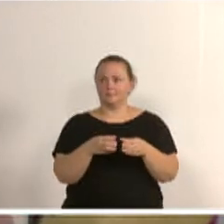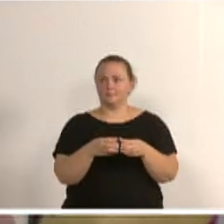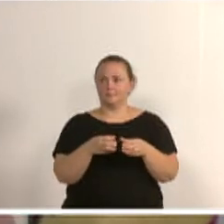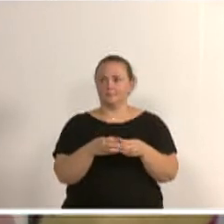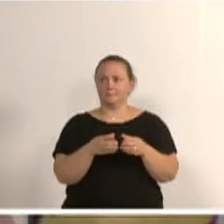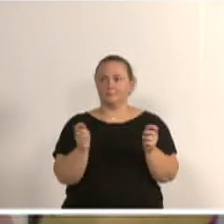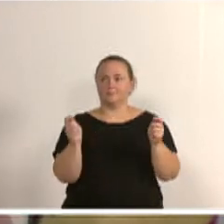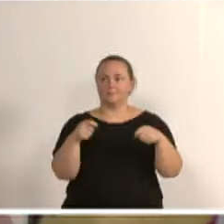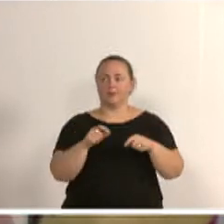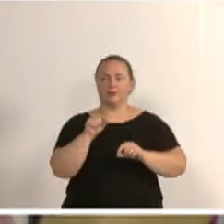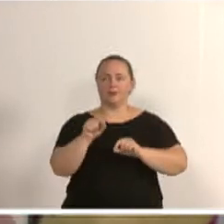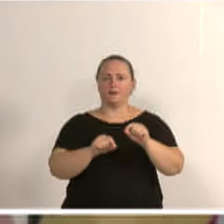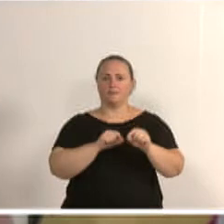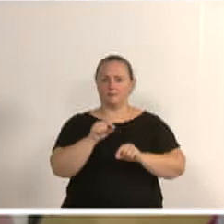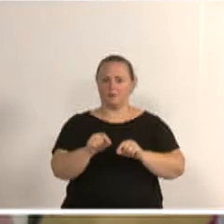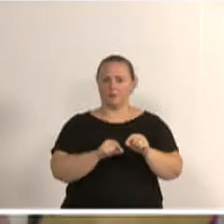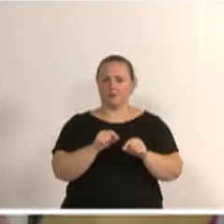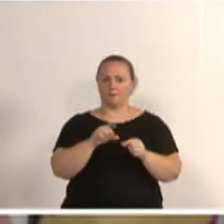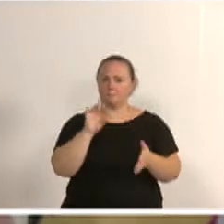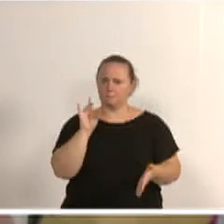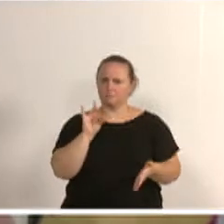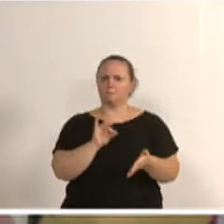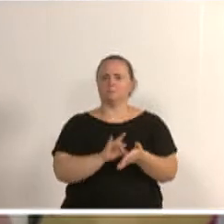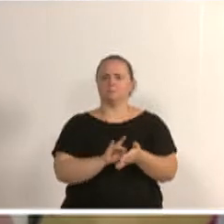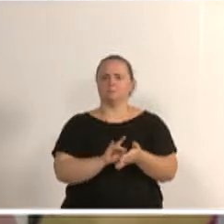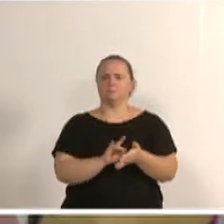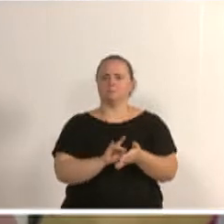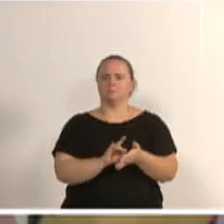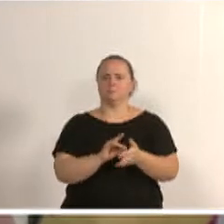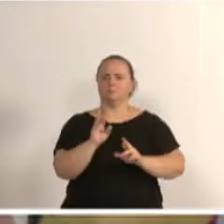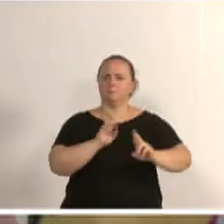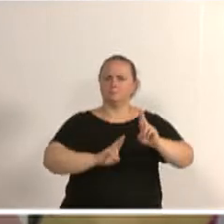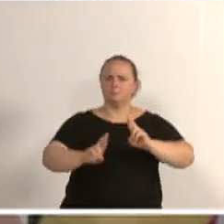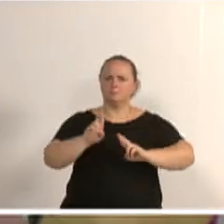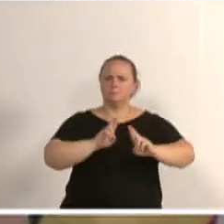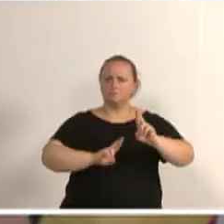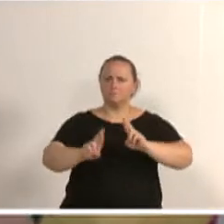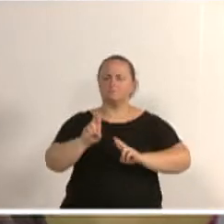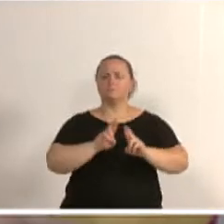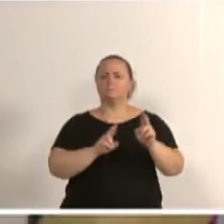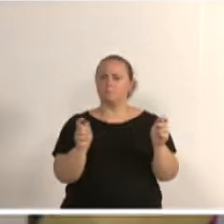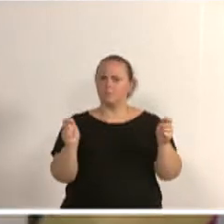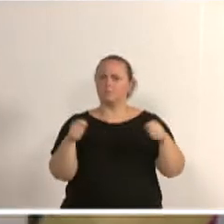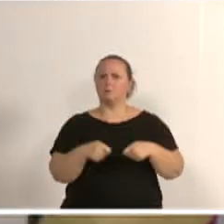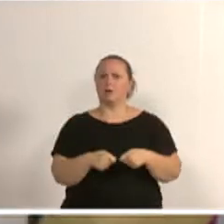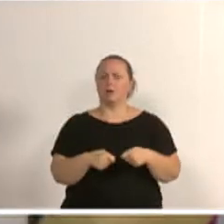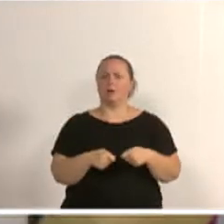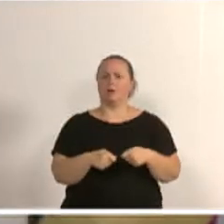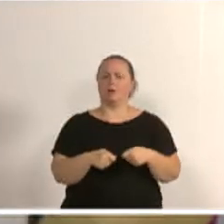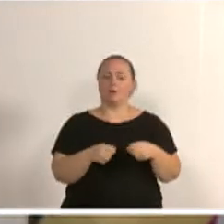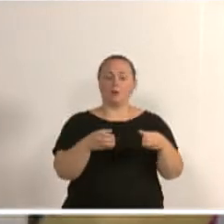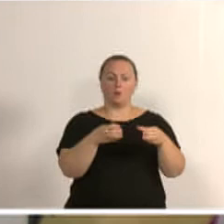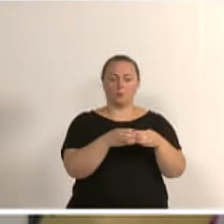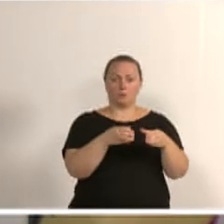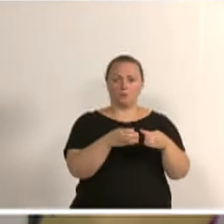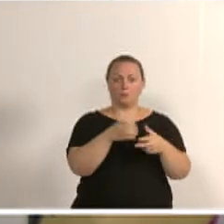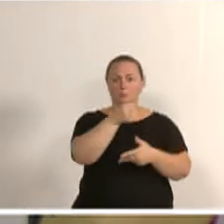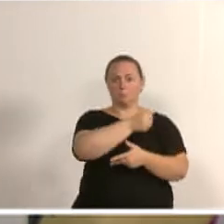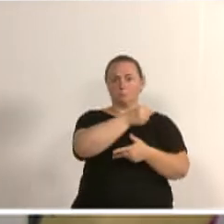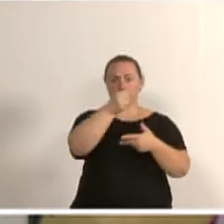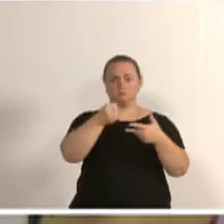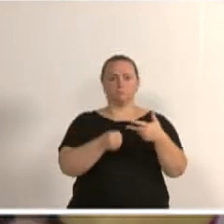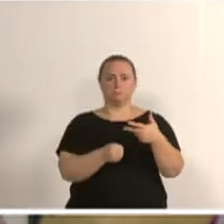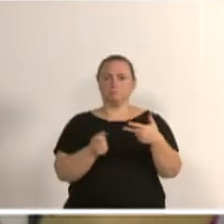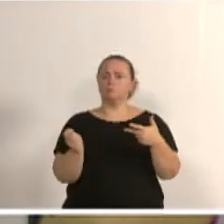poderia estabelecer, sim, uma relação profícua com o setor executivo, legislativo e até